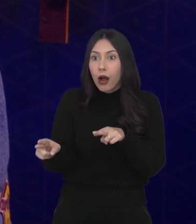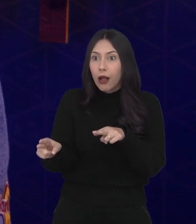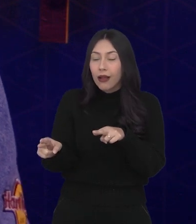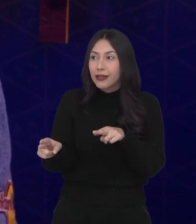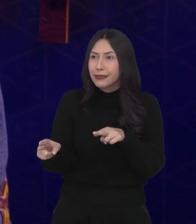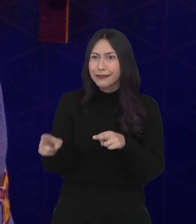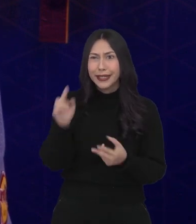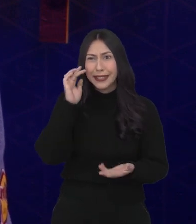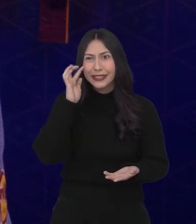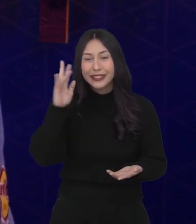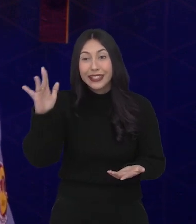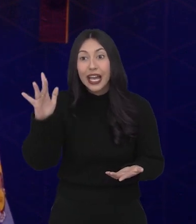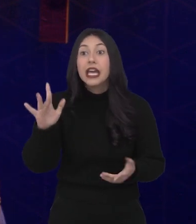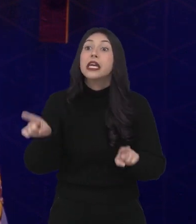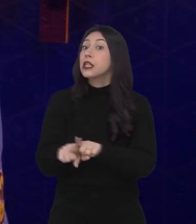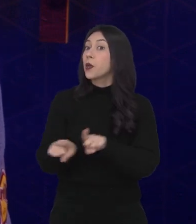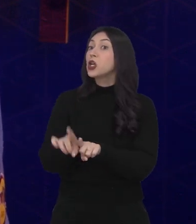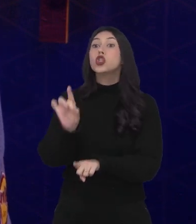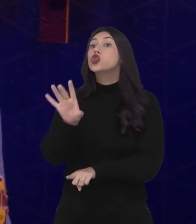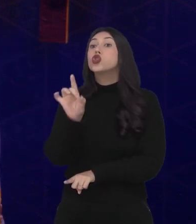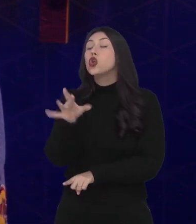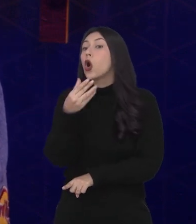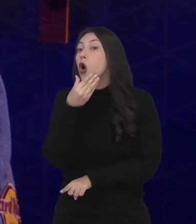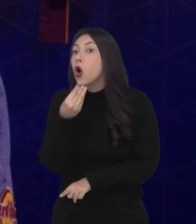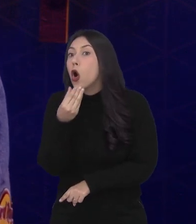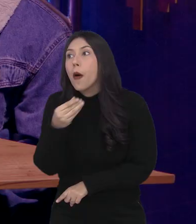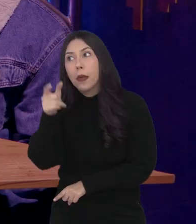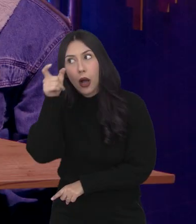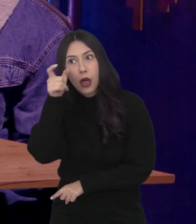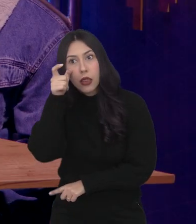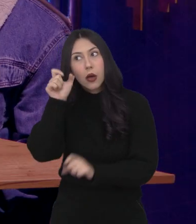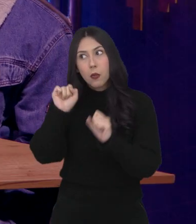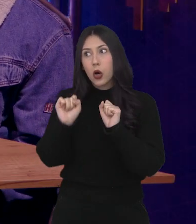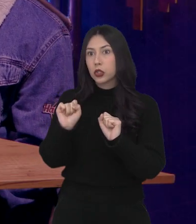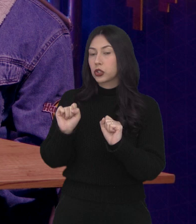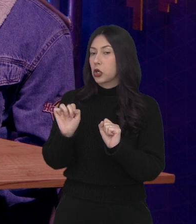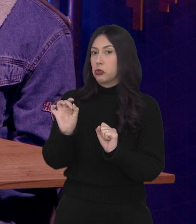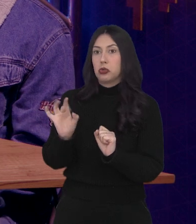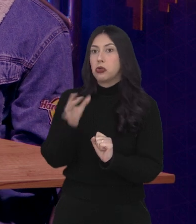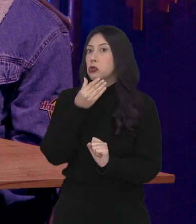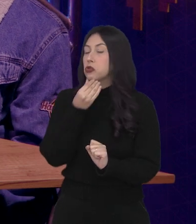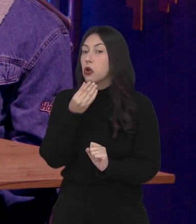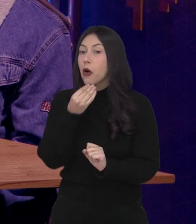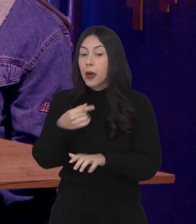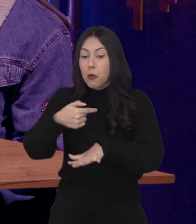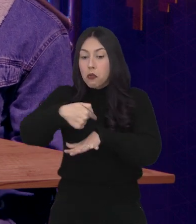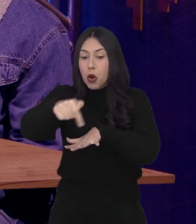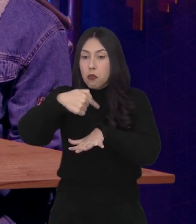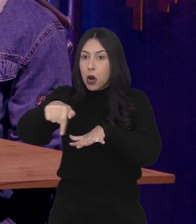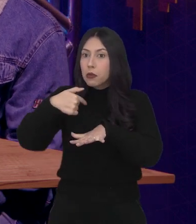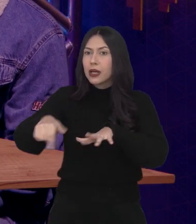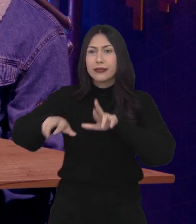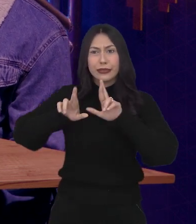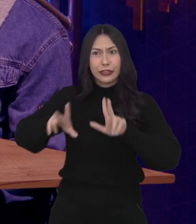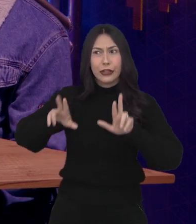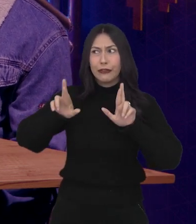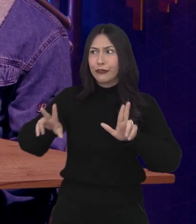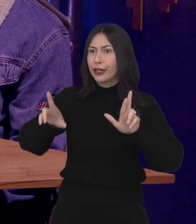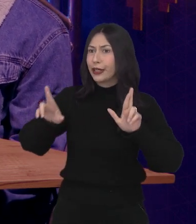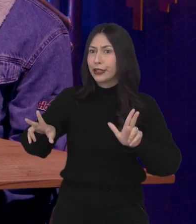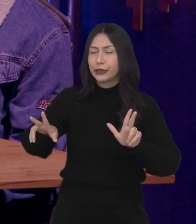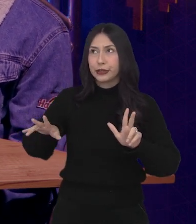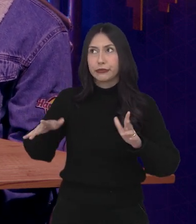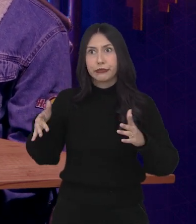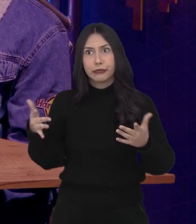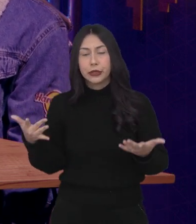nus. Imagina só. E só homem podia assistir também. E as modalidades eram bem diferentes, né,